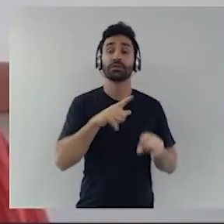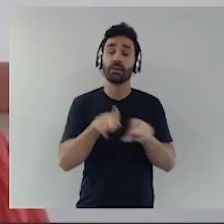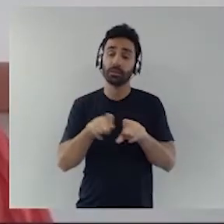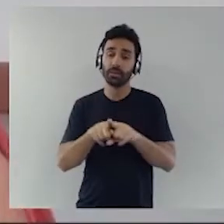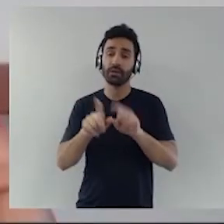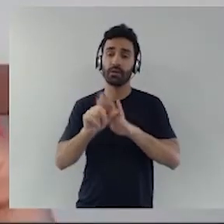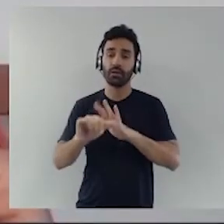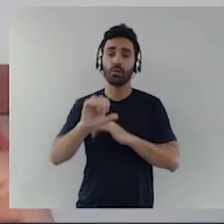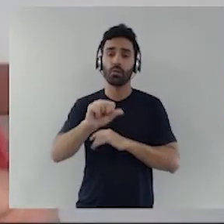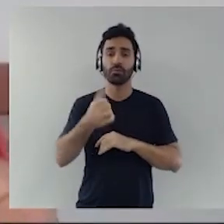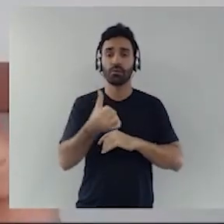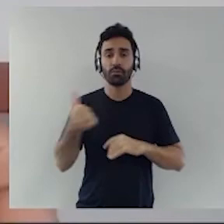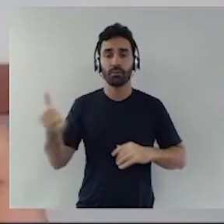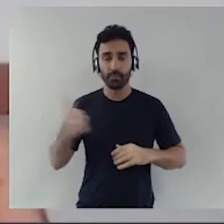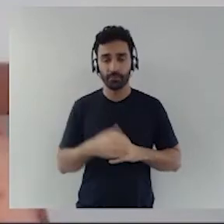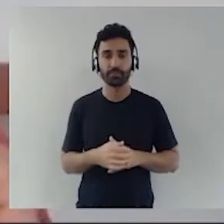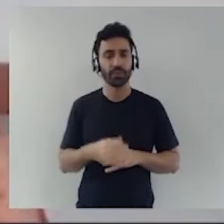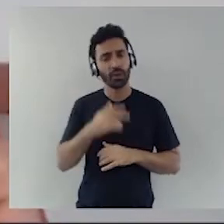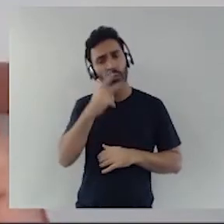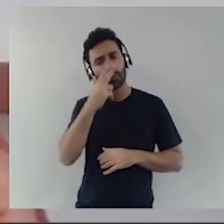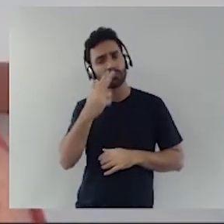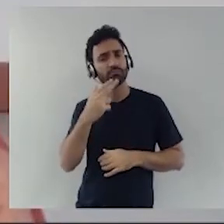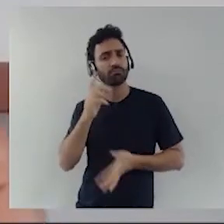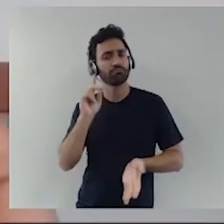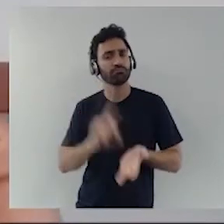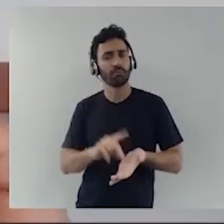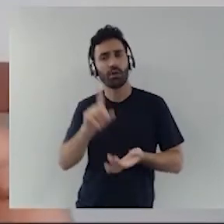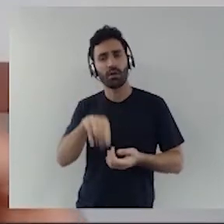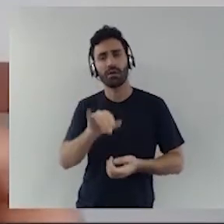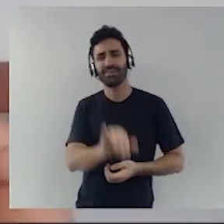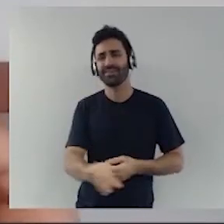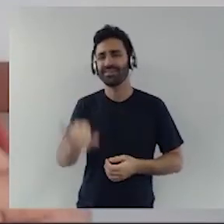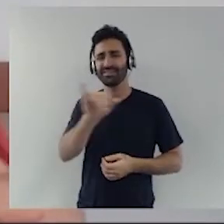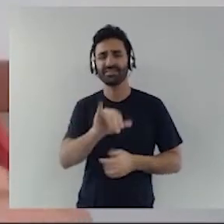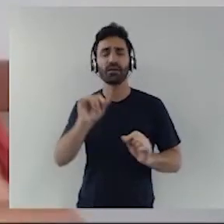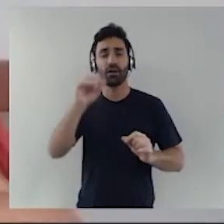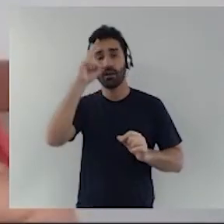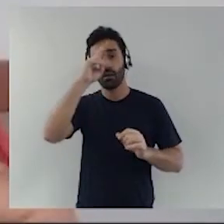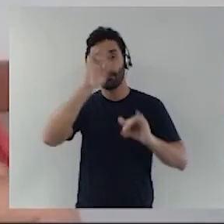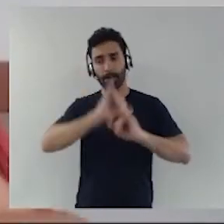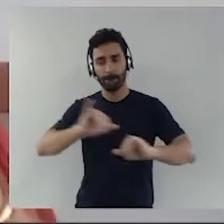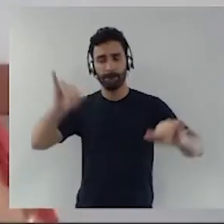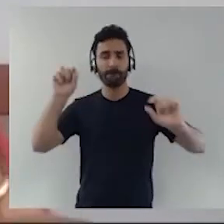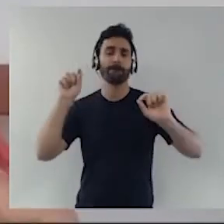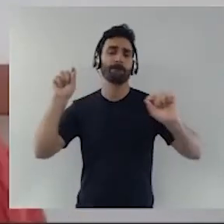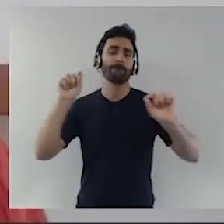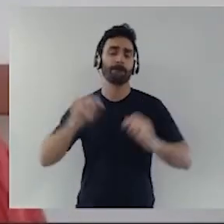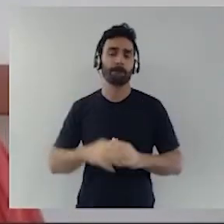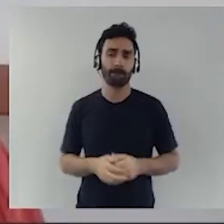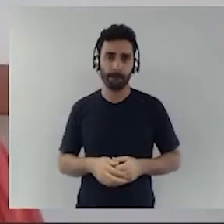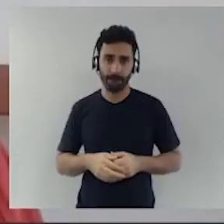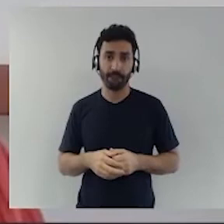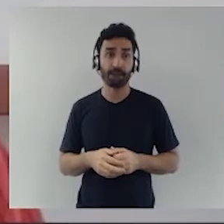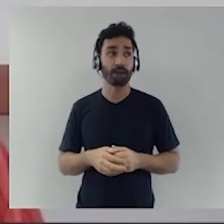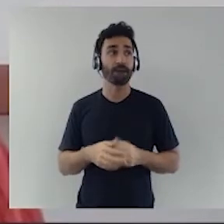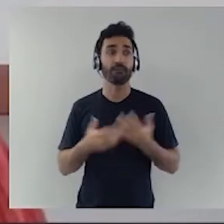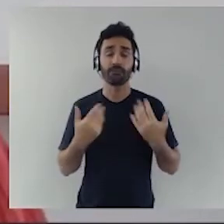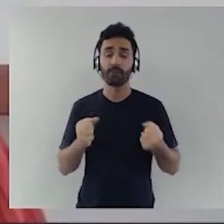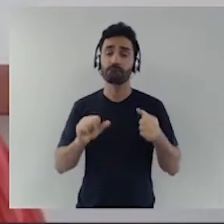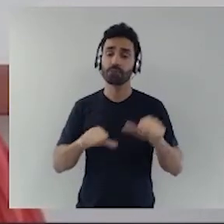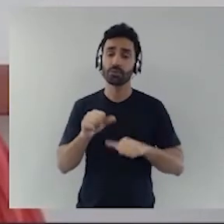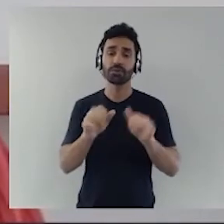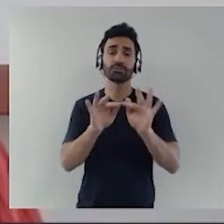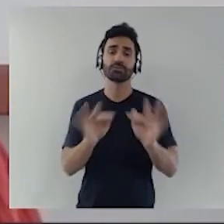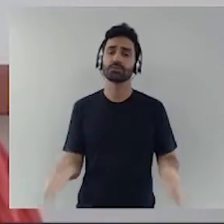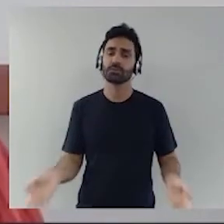8666 acho que é extremamente relevante o seguinte simplificação